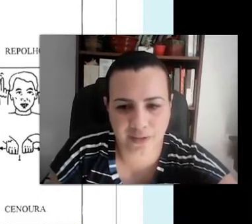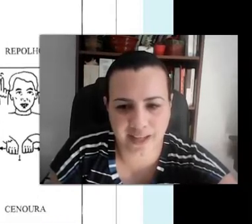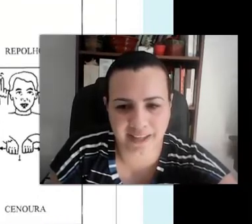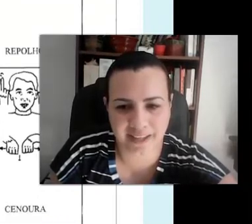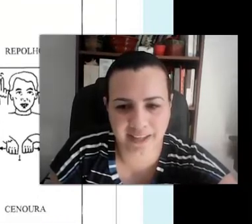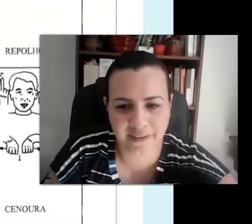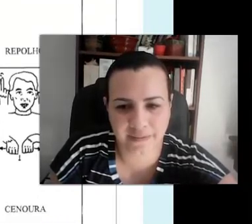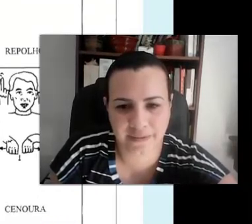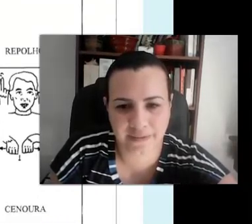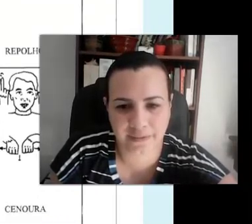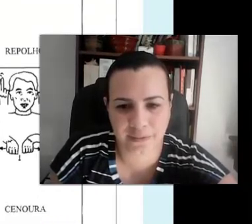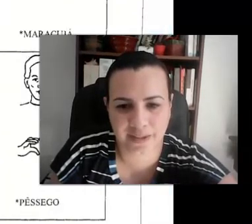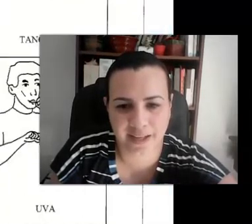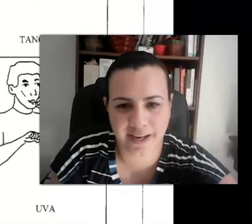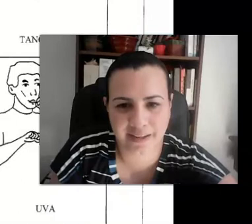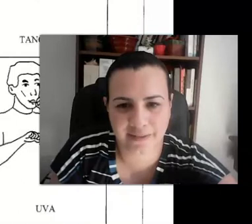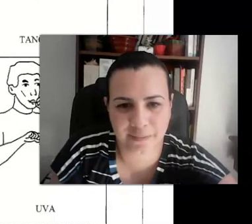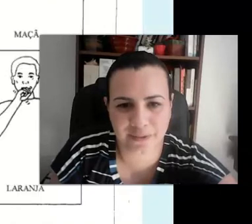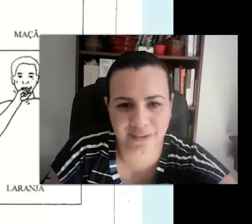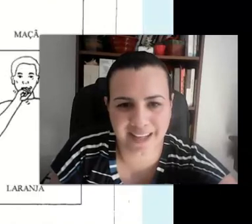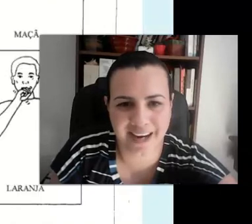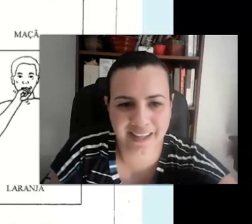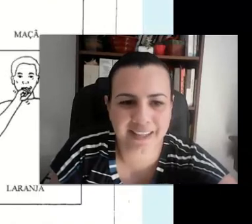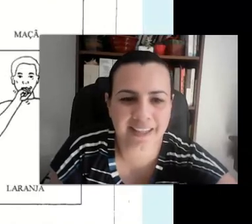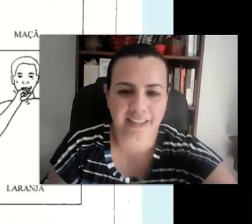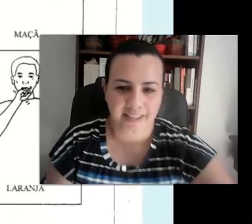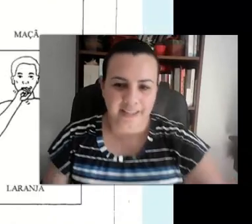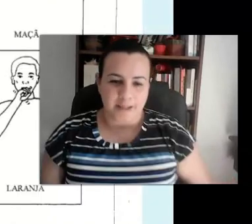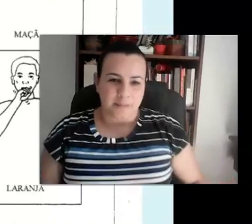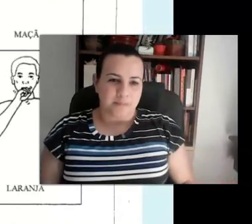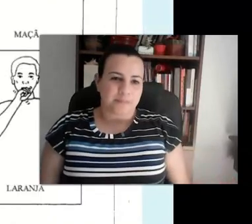Deixa eu voltar aqui. Vamos voltar.